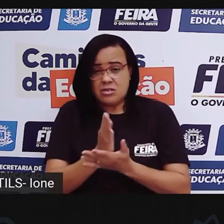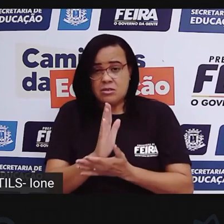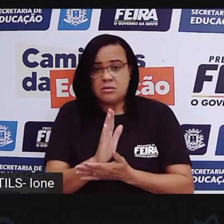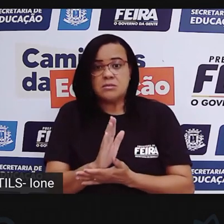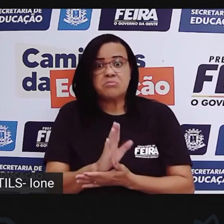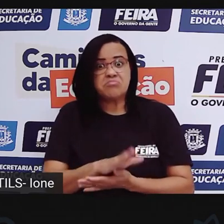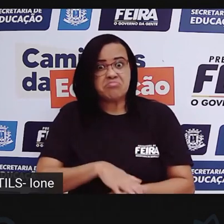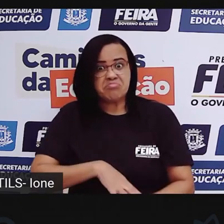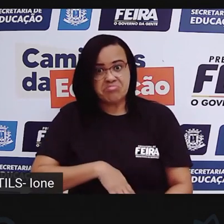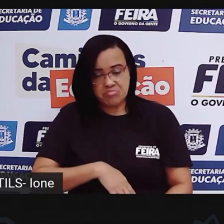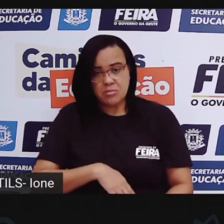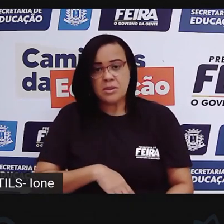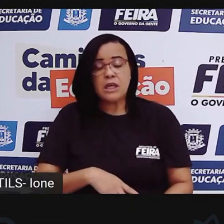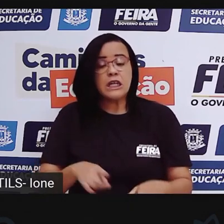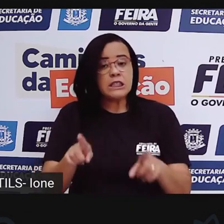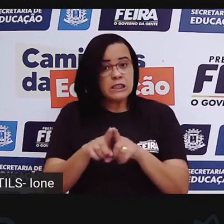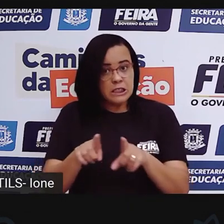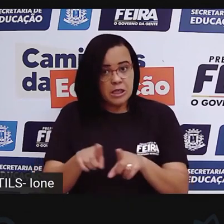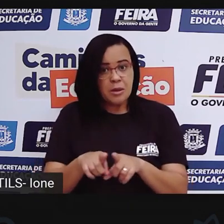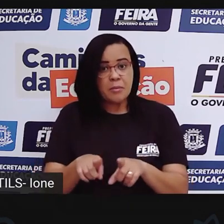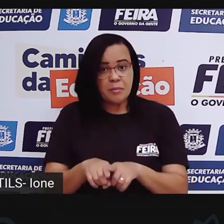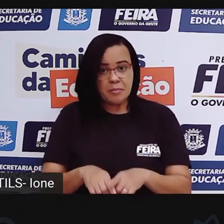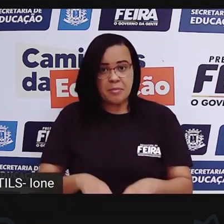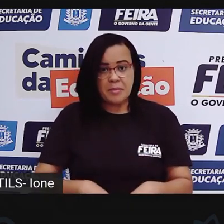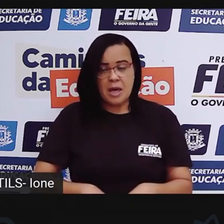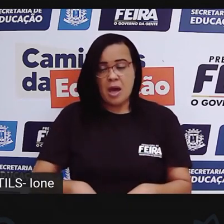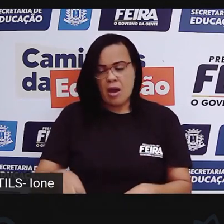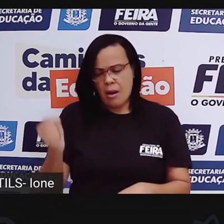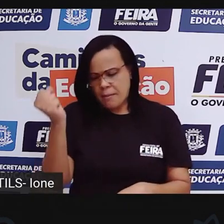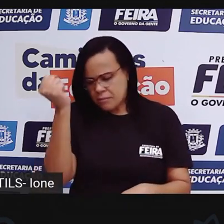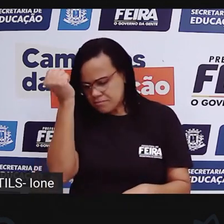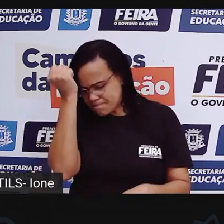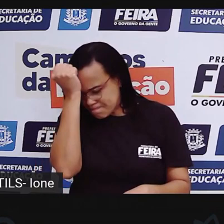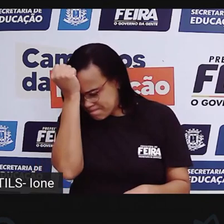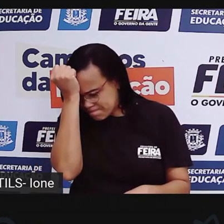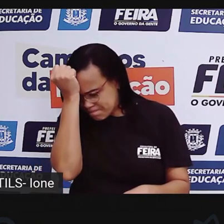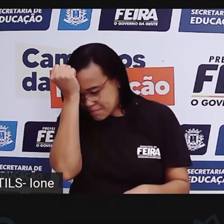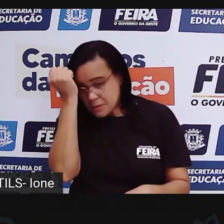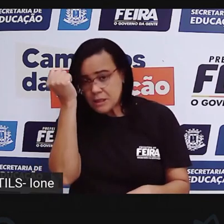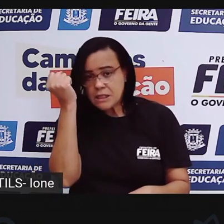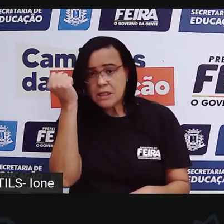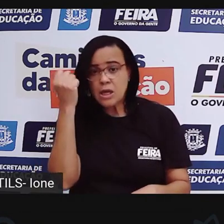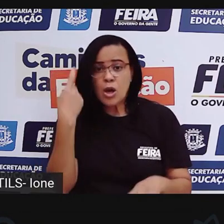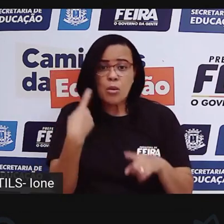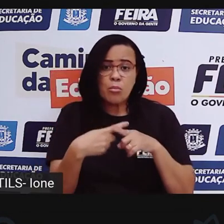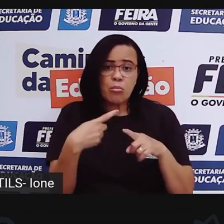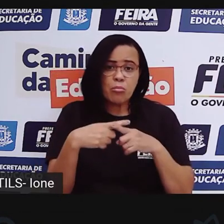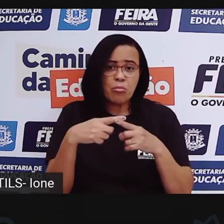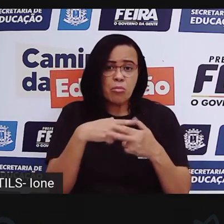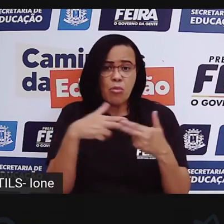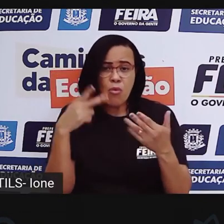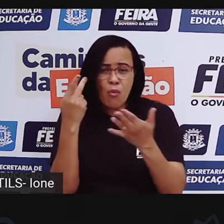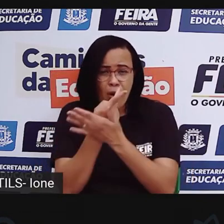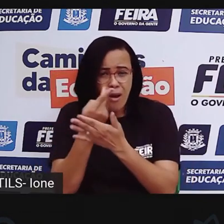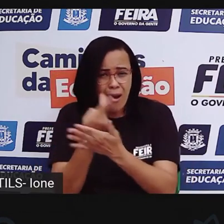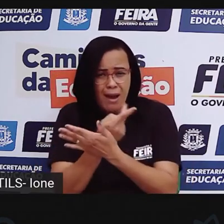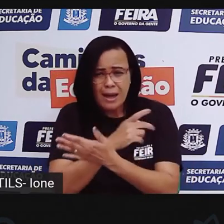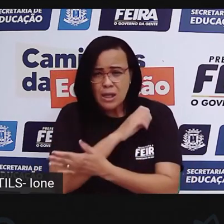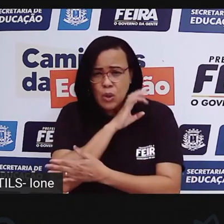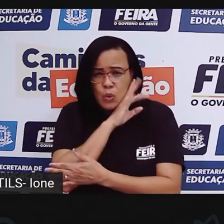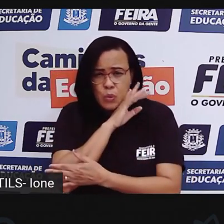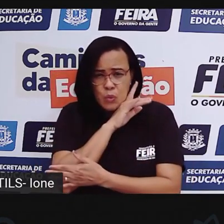você também sentir remorso, ficar com aquela culpa, né? Porque você fez algo de ruim, de errado com alguém.